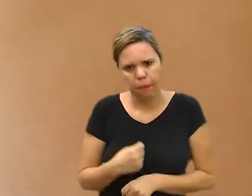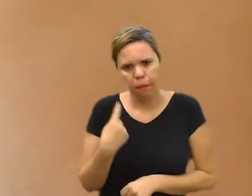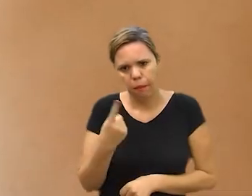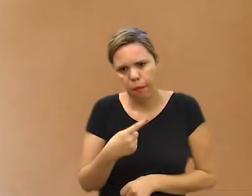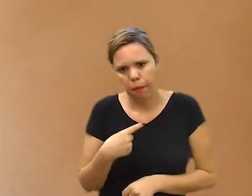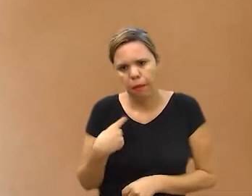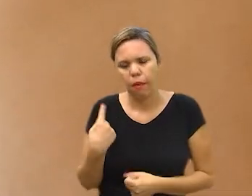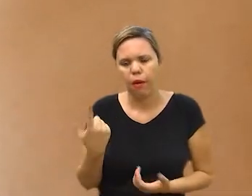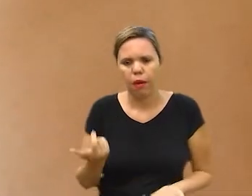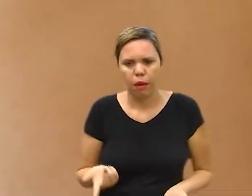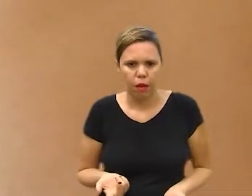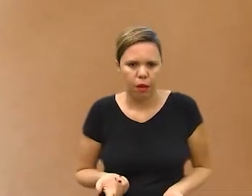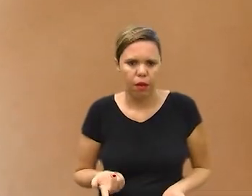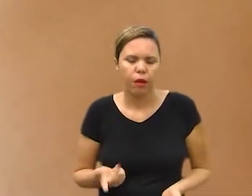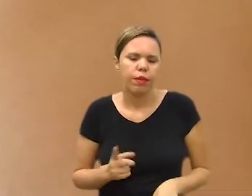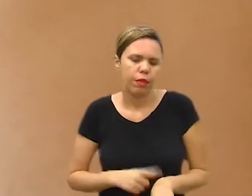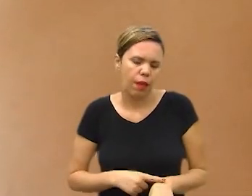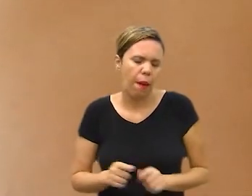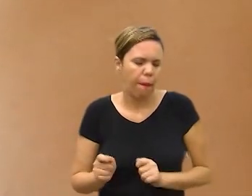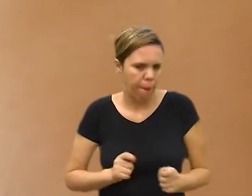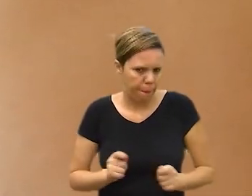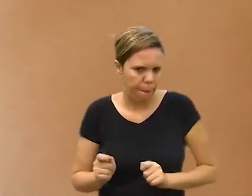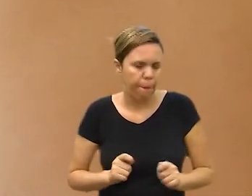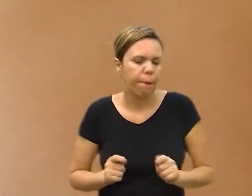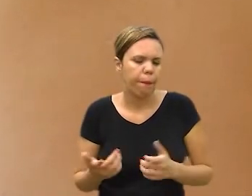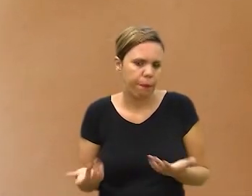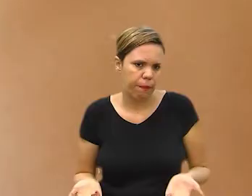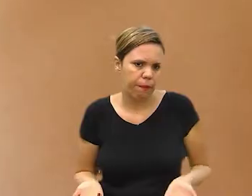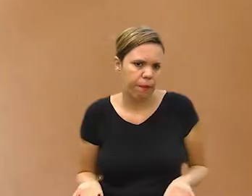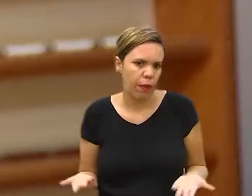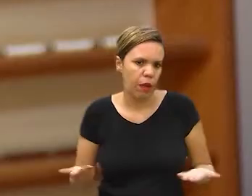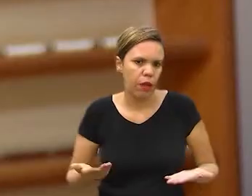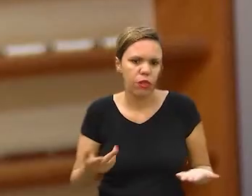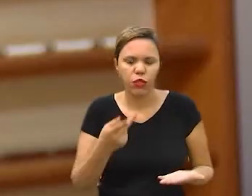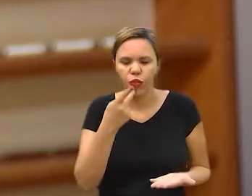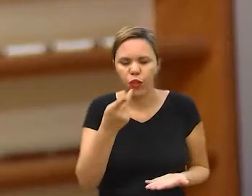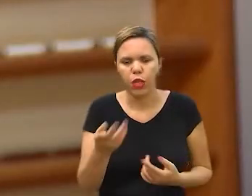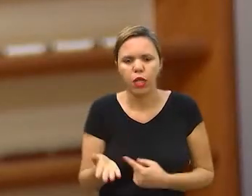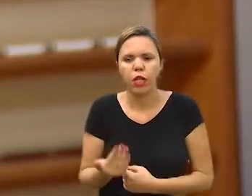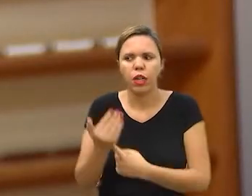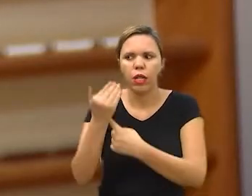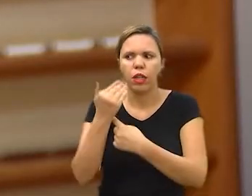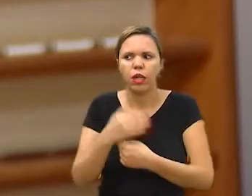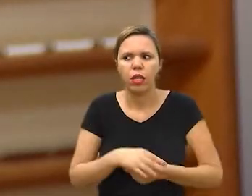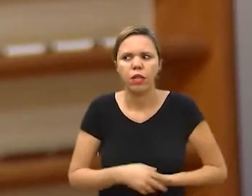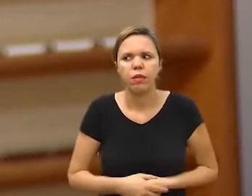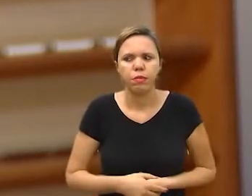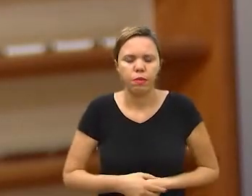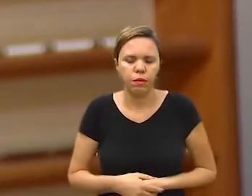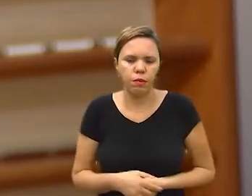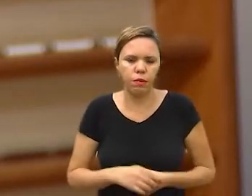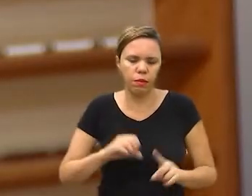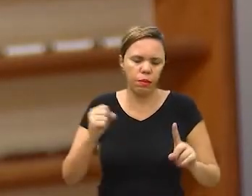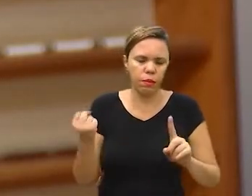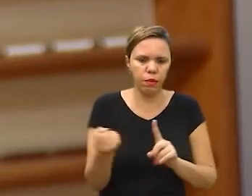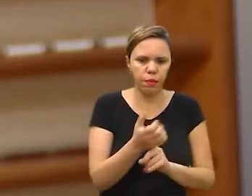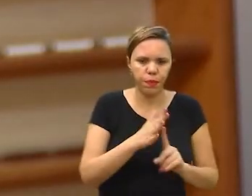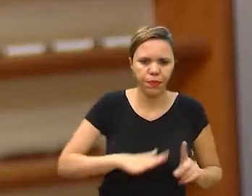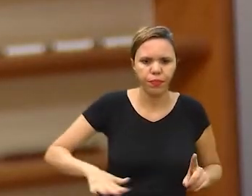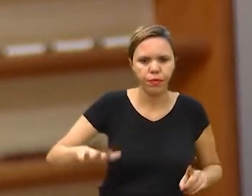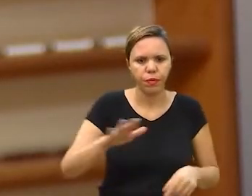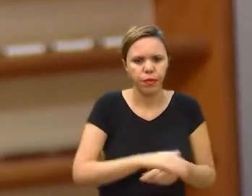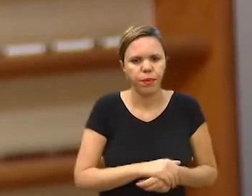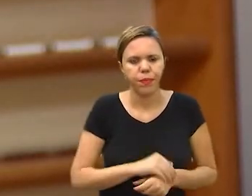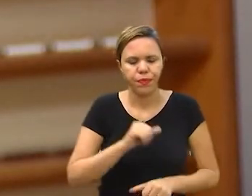por dia, assistindo televisão. Tudo tem que ser equilibrado. Tudo equilibrado. Né? Agora a gente falou da tecnologia, da sociedade,